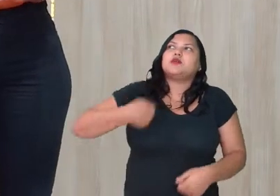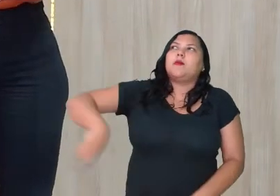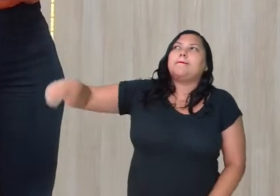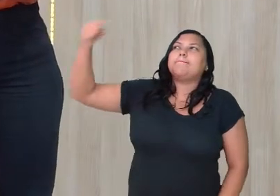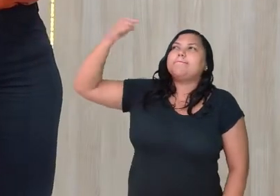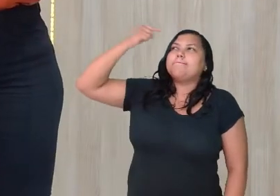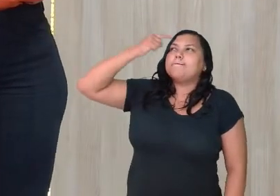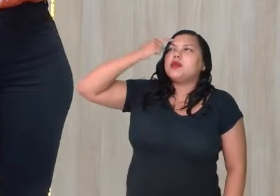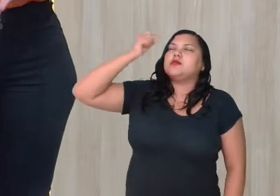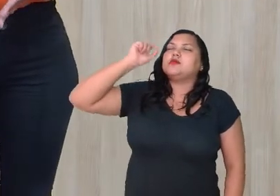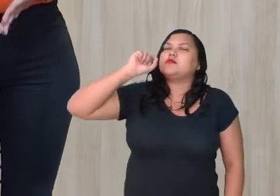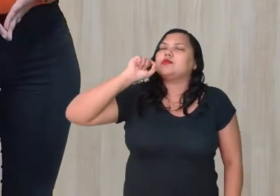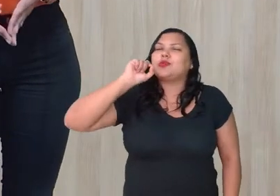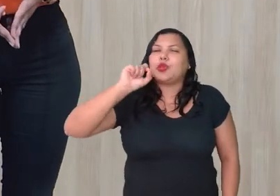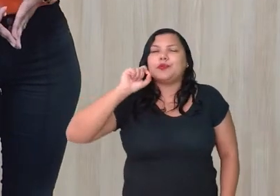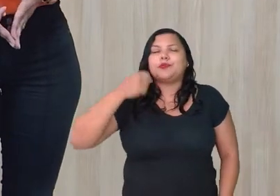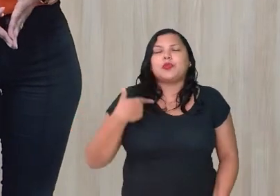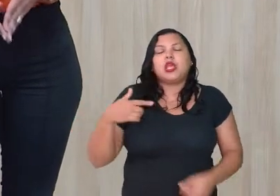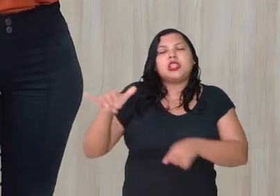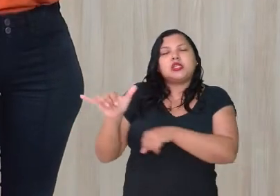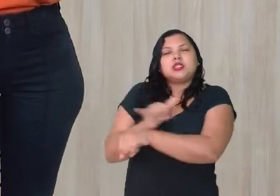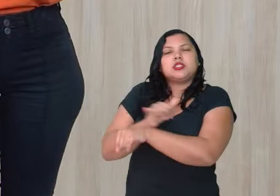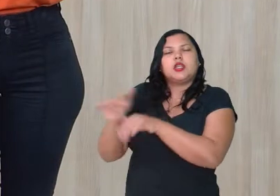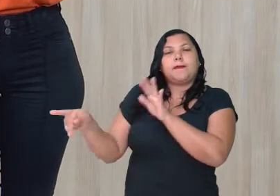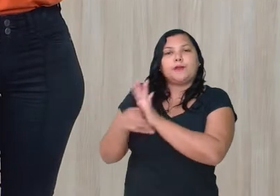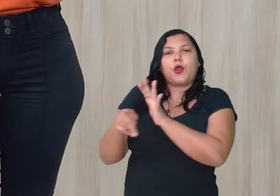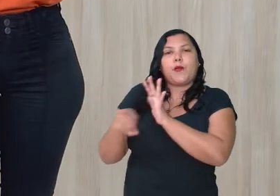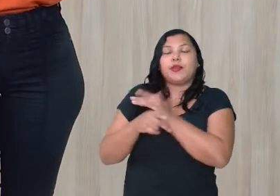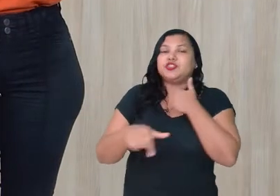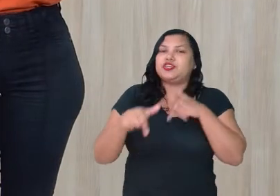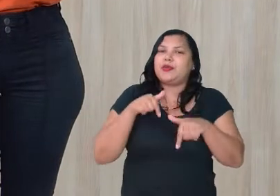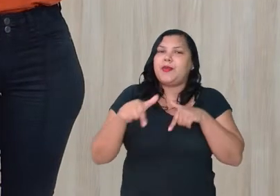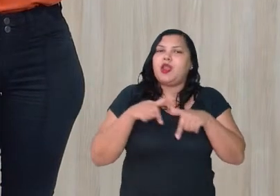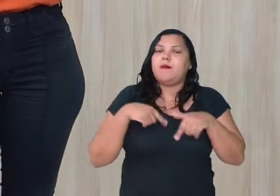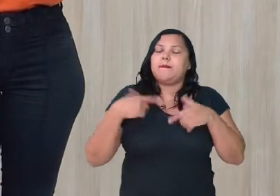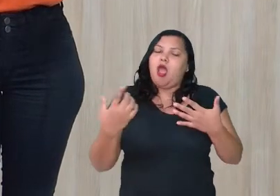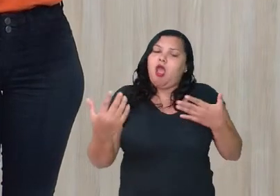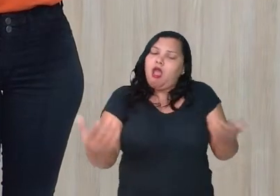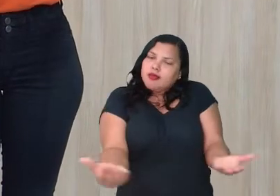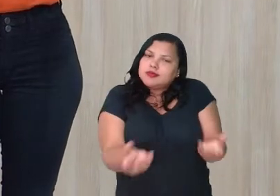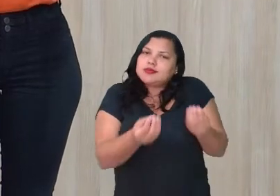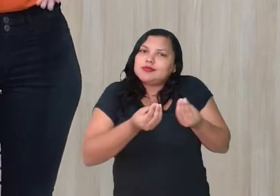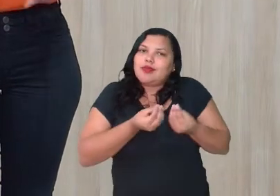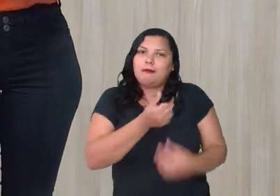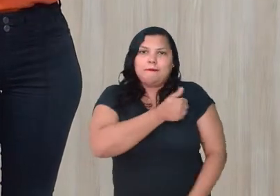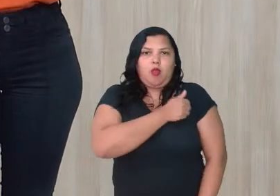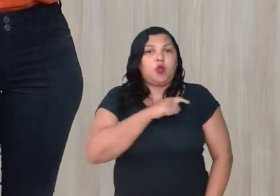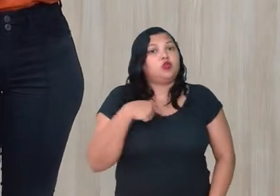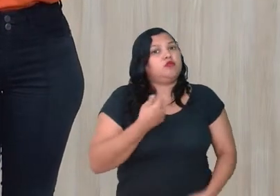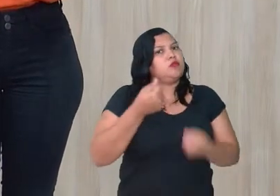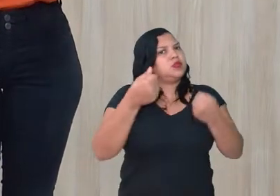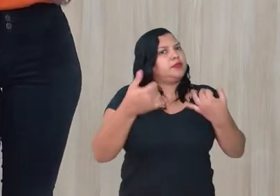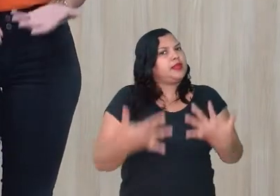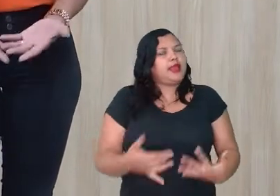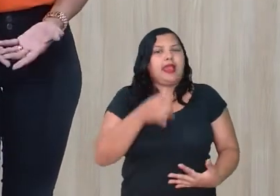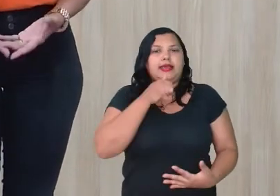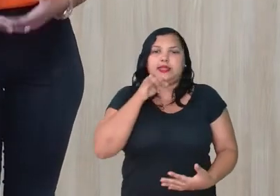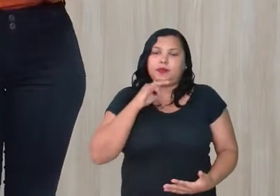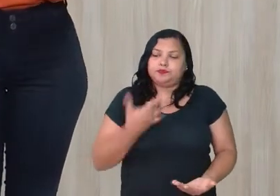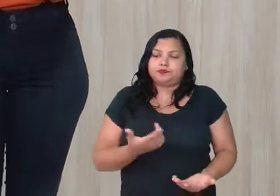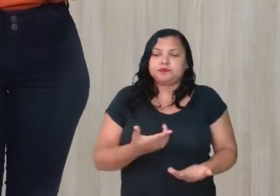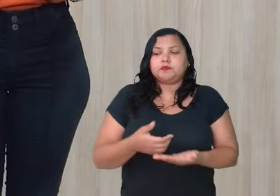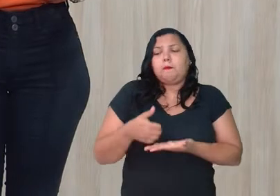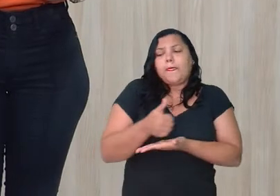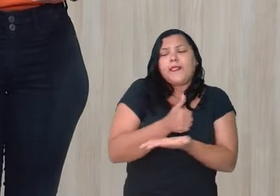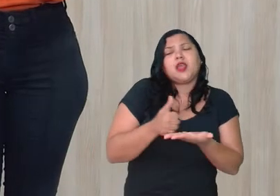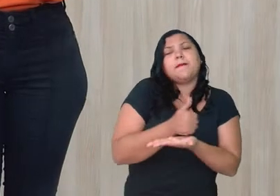projeto de trabalho para acolher esses estudantes. Então a gente vai falar, obviamente, que de forma muito pontual, a gente não consegue se debruçar sobre